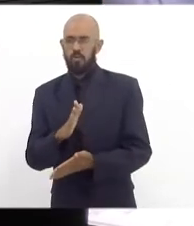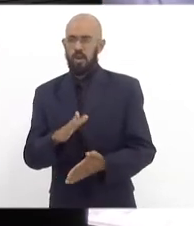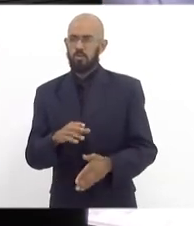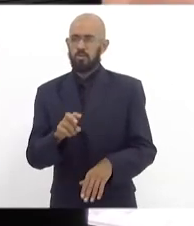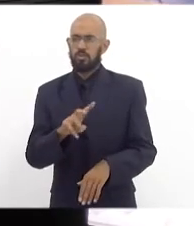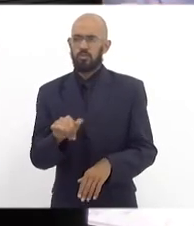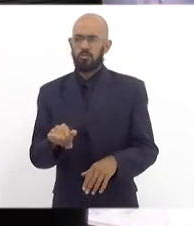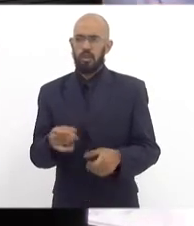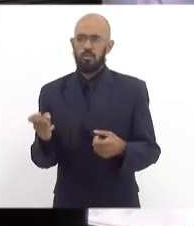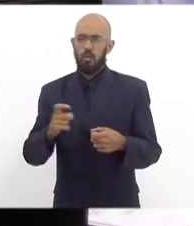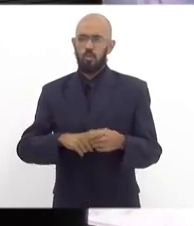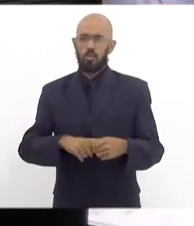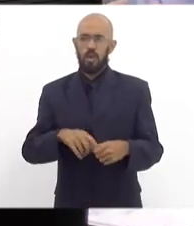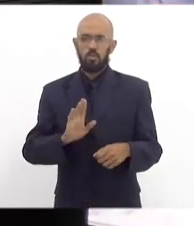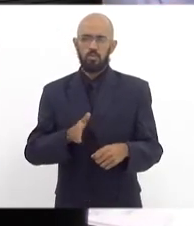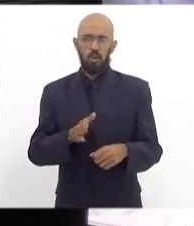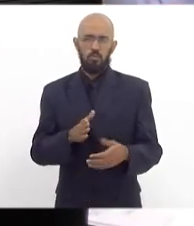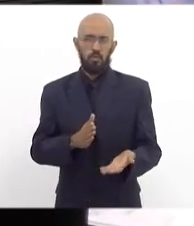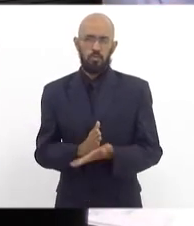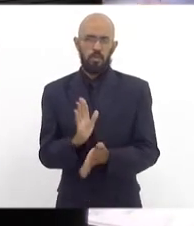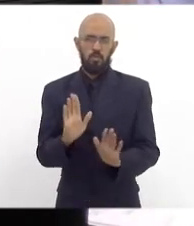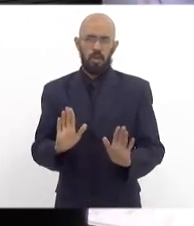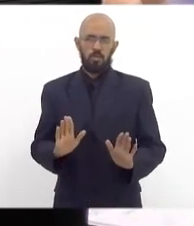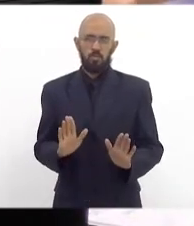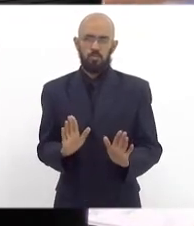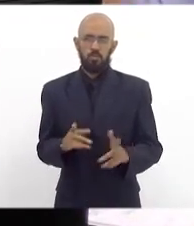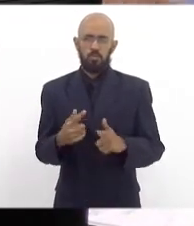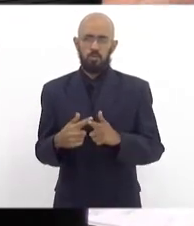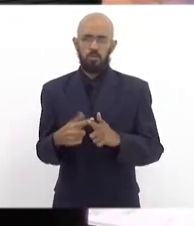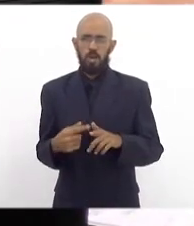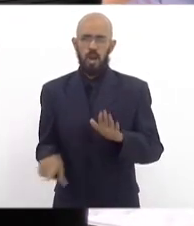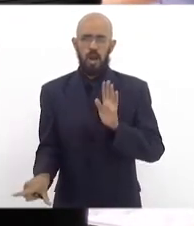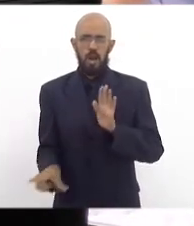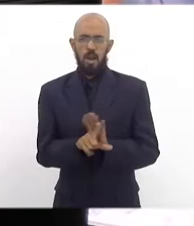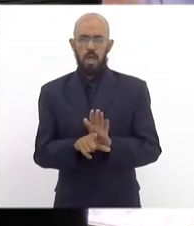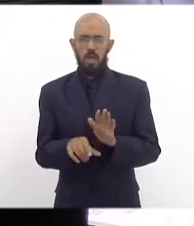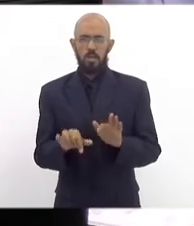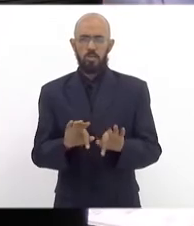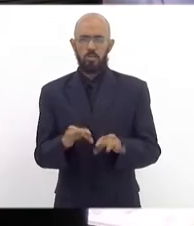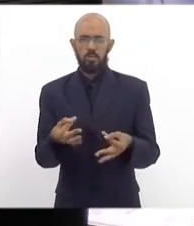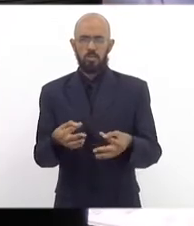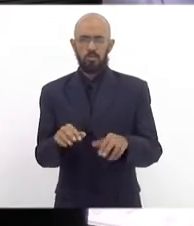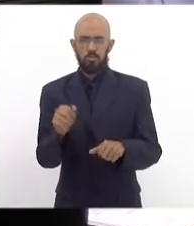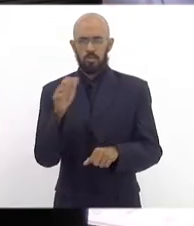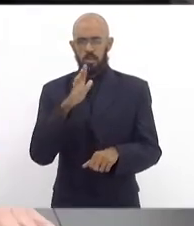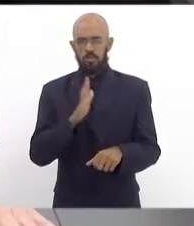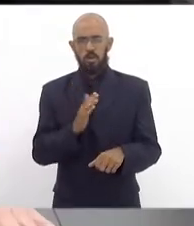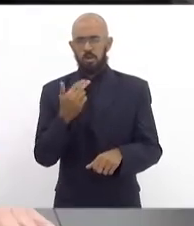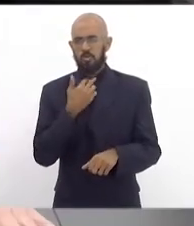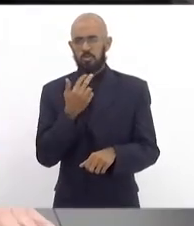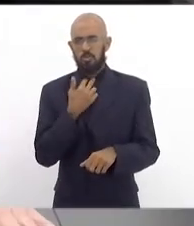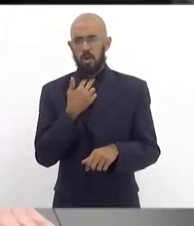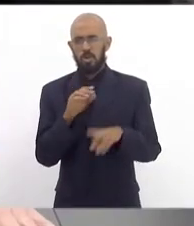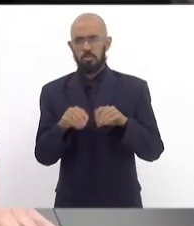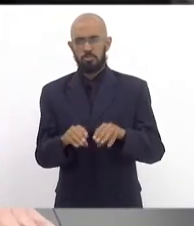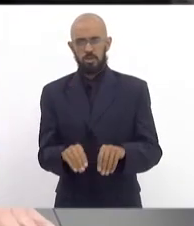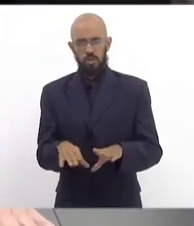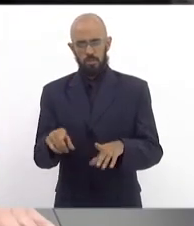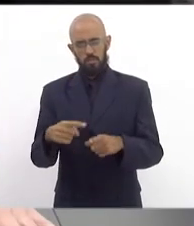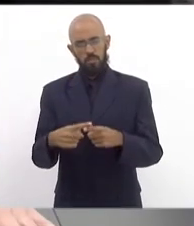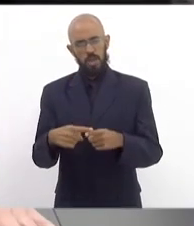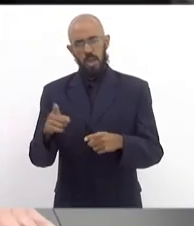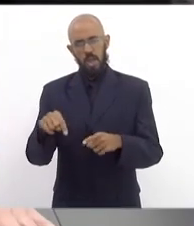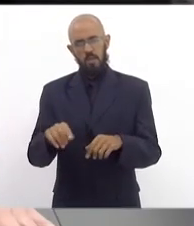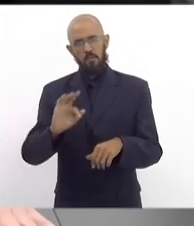vai voltar aquilo que já tá provado porque na lei do Simples Nacional não podemos mexer assim né só não Federal eu